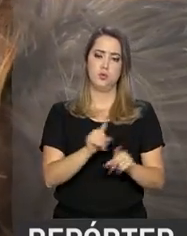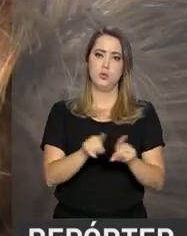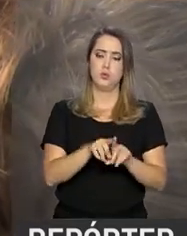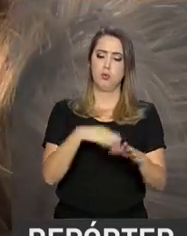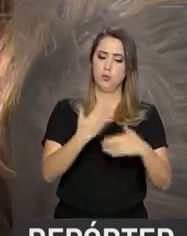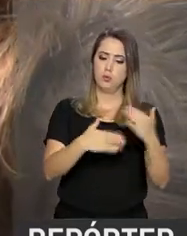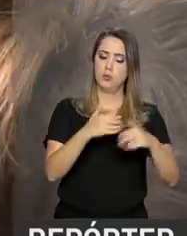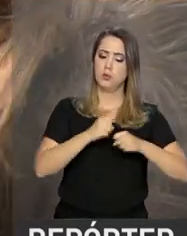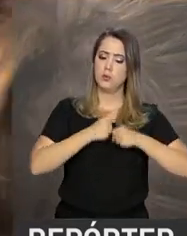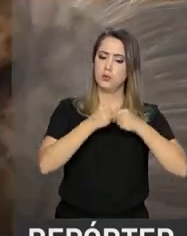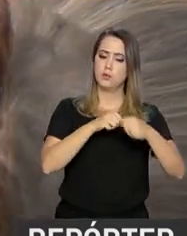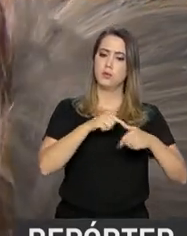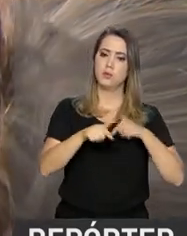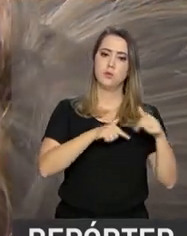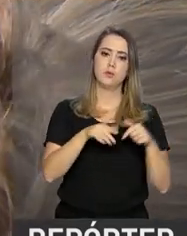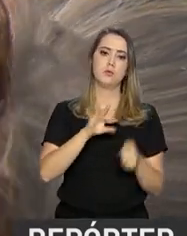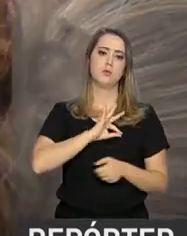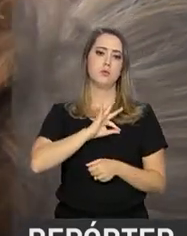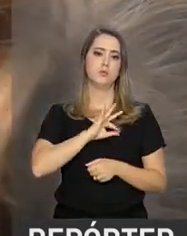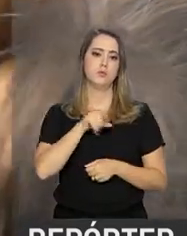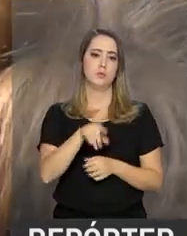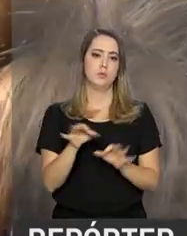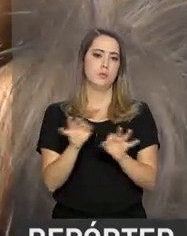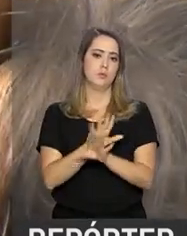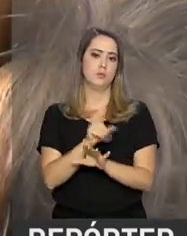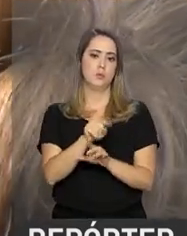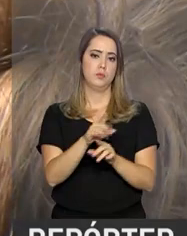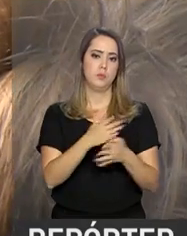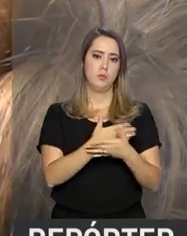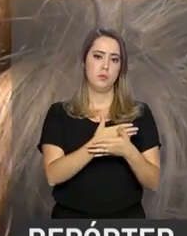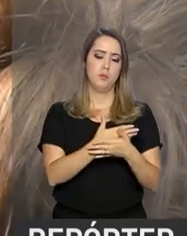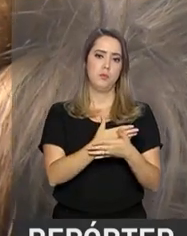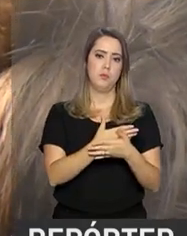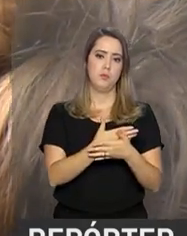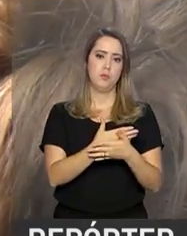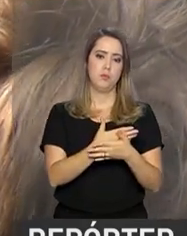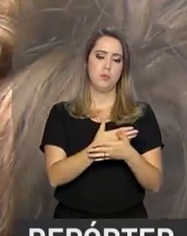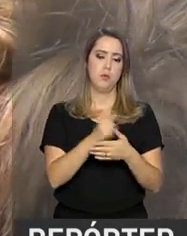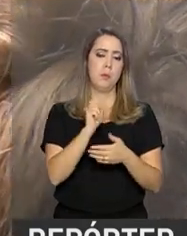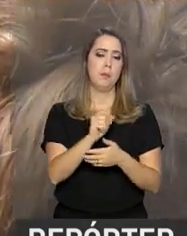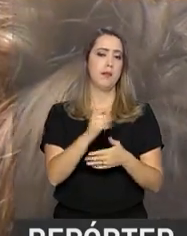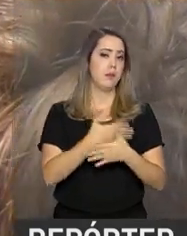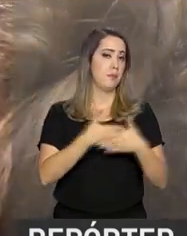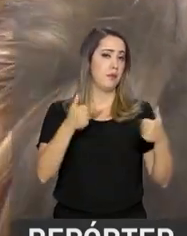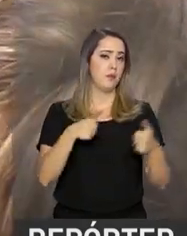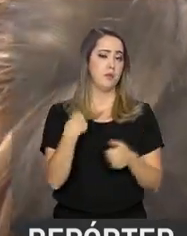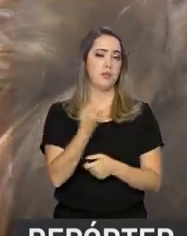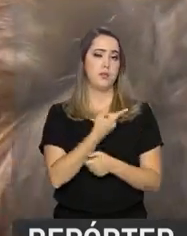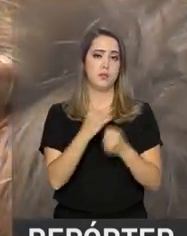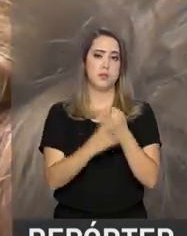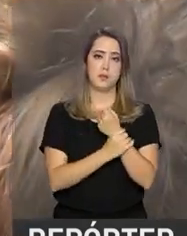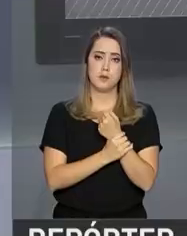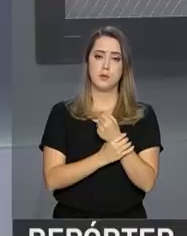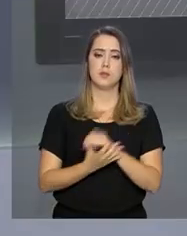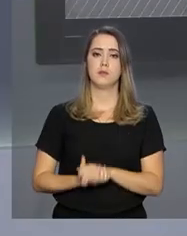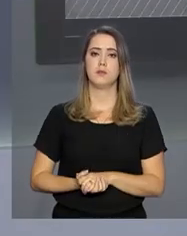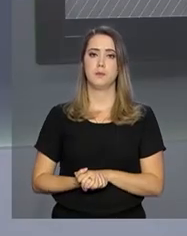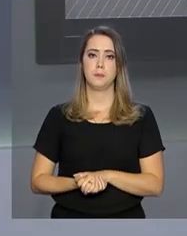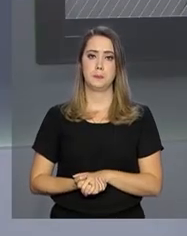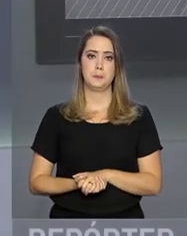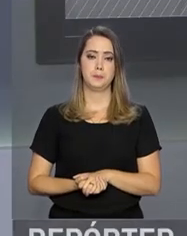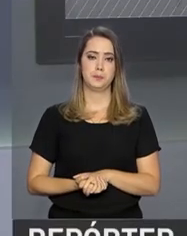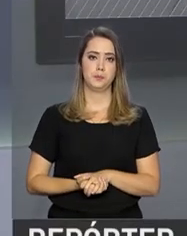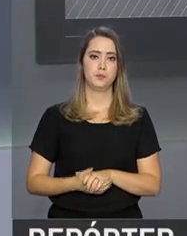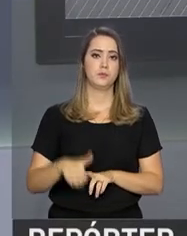essa esse esforço está sendo realizado para a melhoria das condições da nossa segurança pública no rio de janeiro